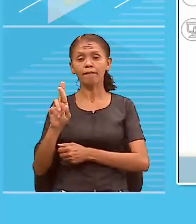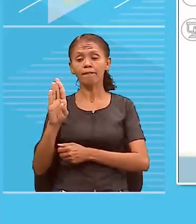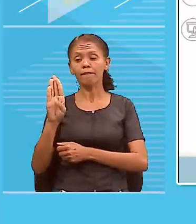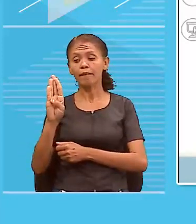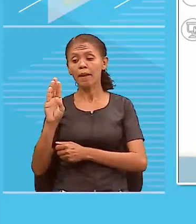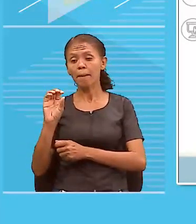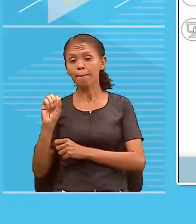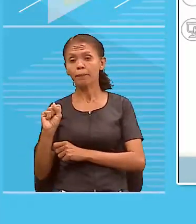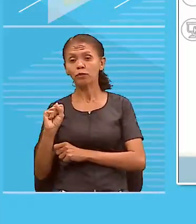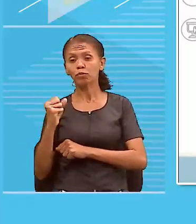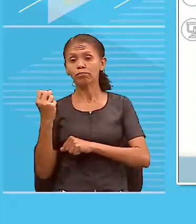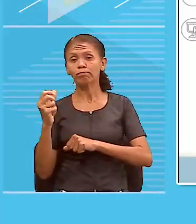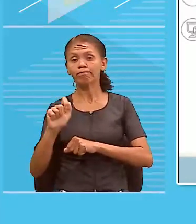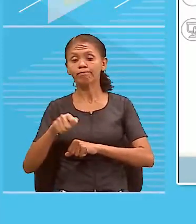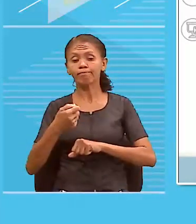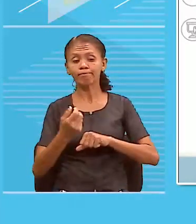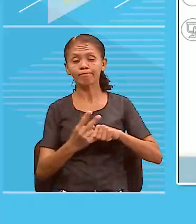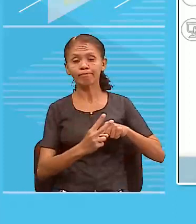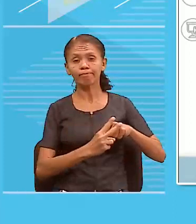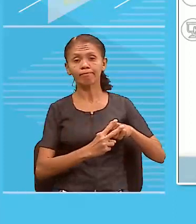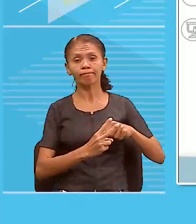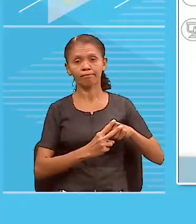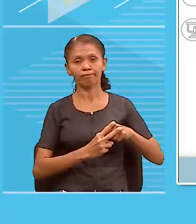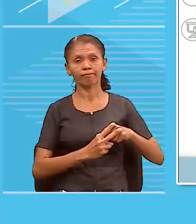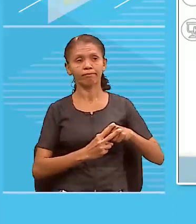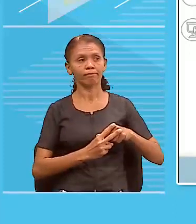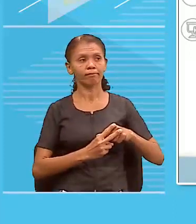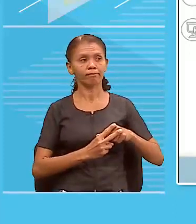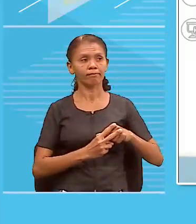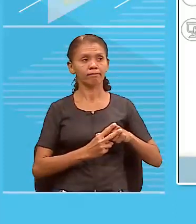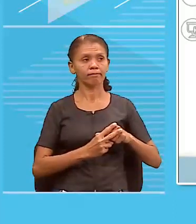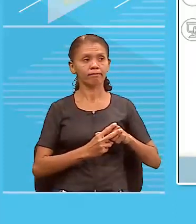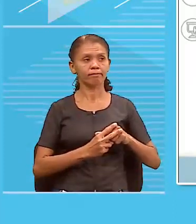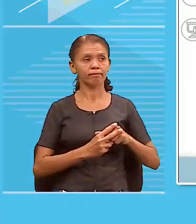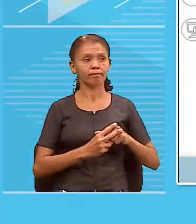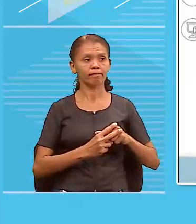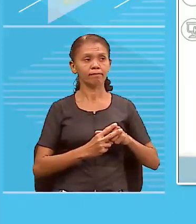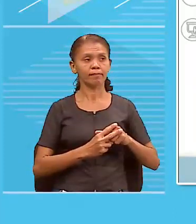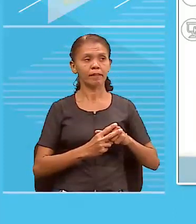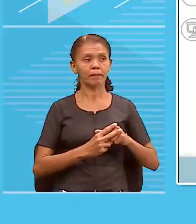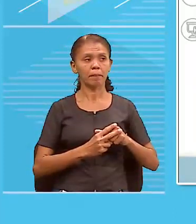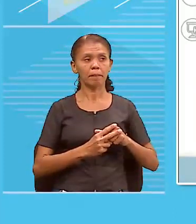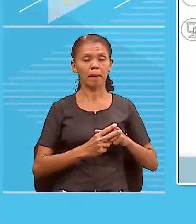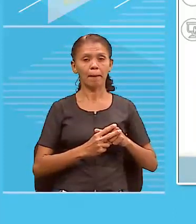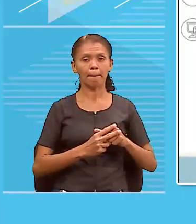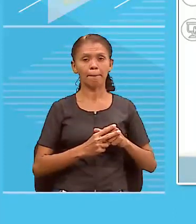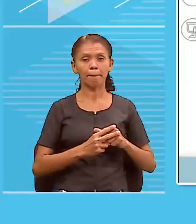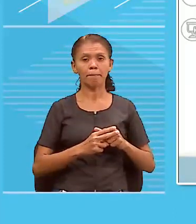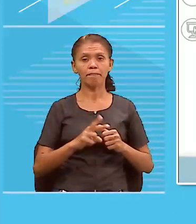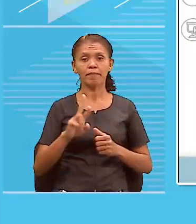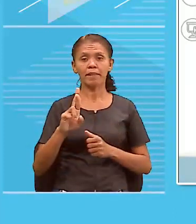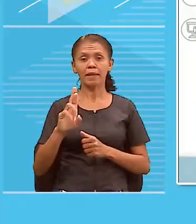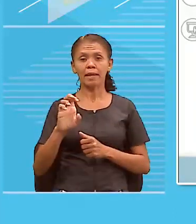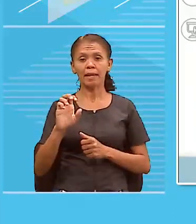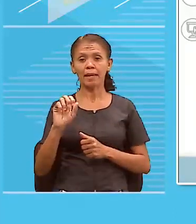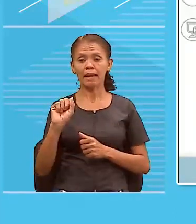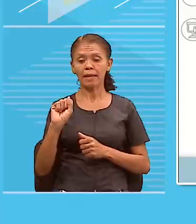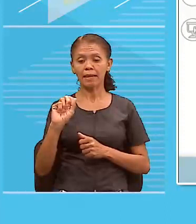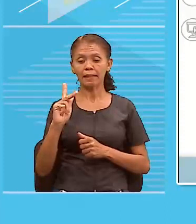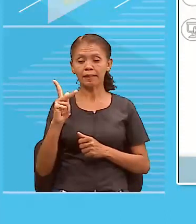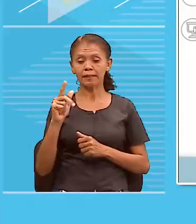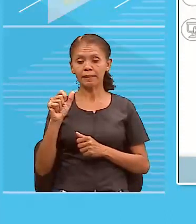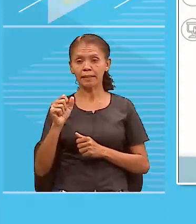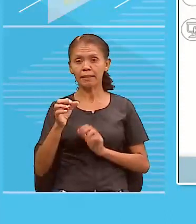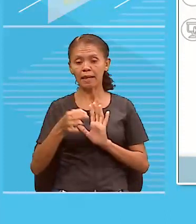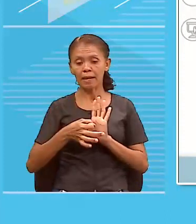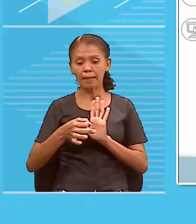lá até mesmo a resenha crítica ultimamente vem aparecendo nós já respondemos aqui